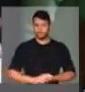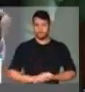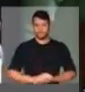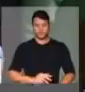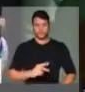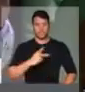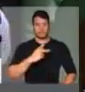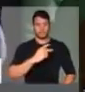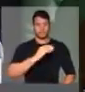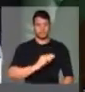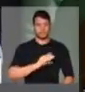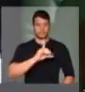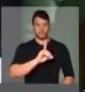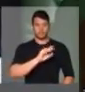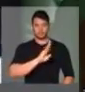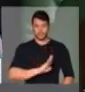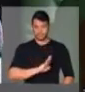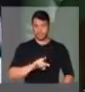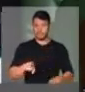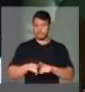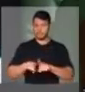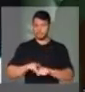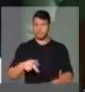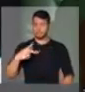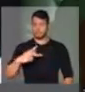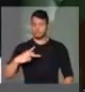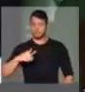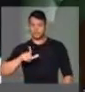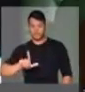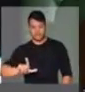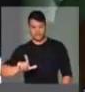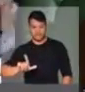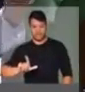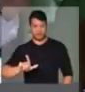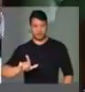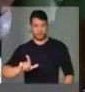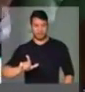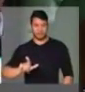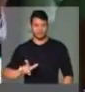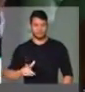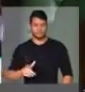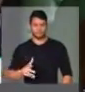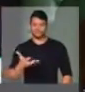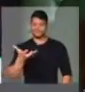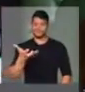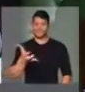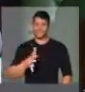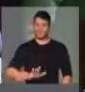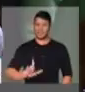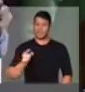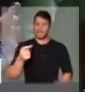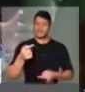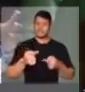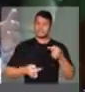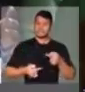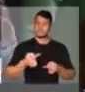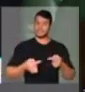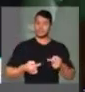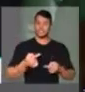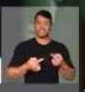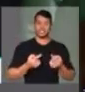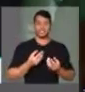O PCdoB e o PPL, que são os partidos em questão, não estão discutindo